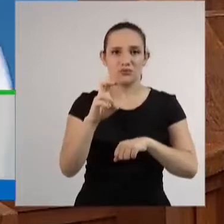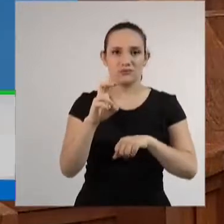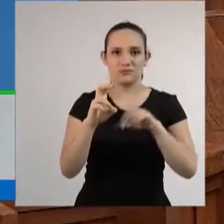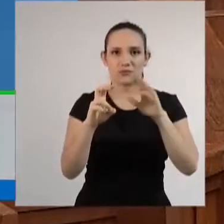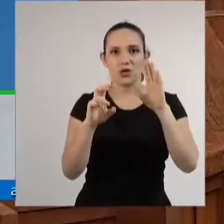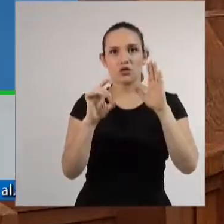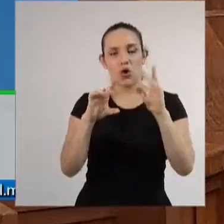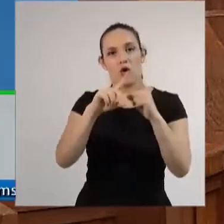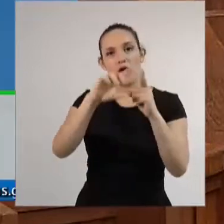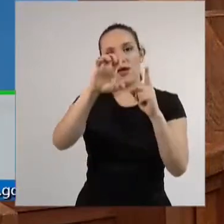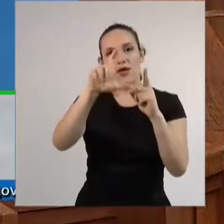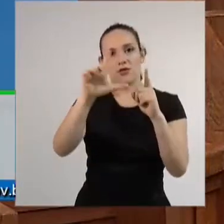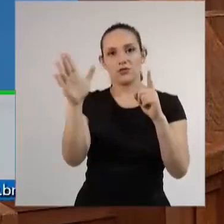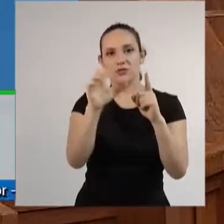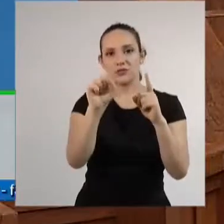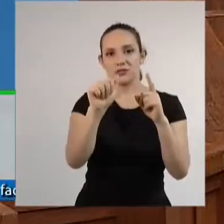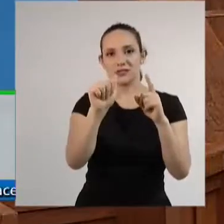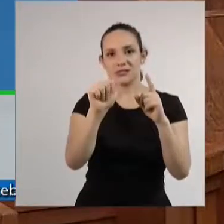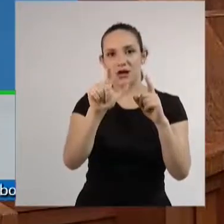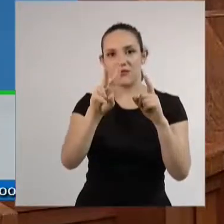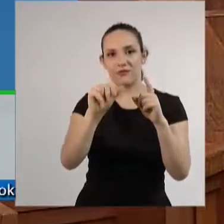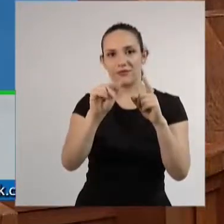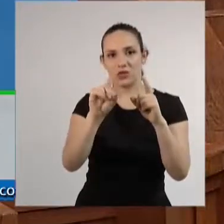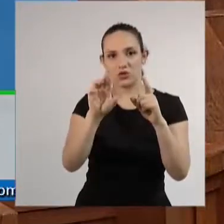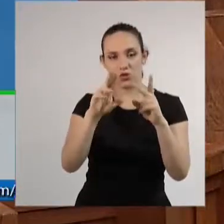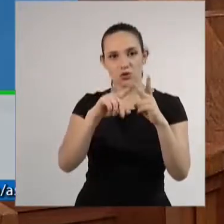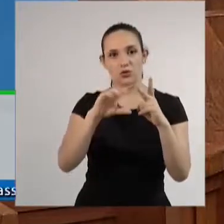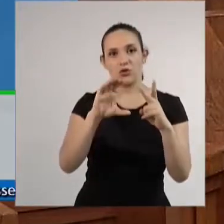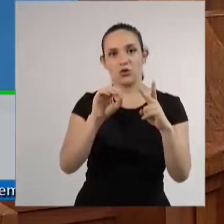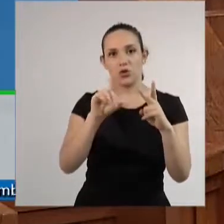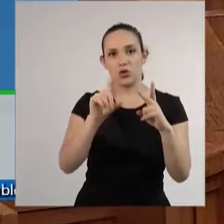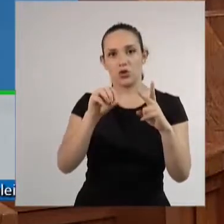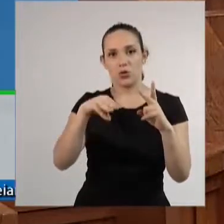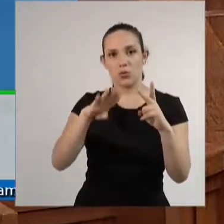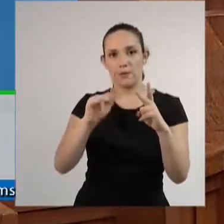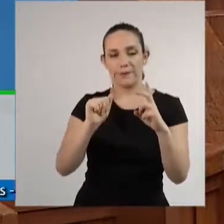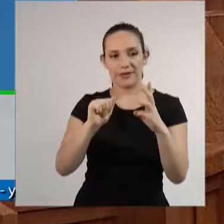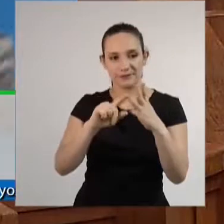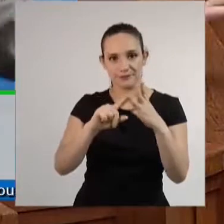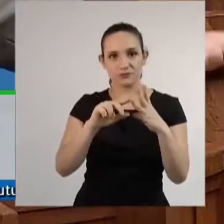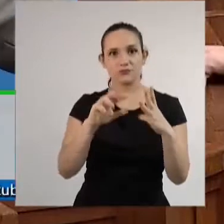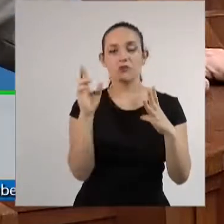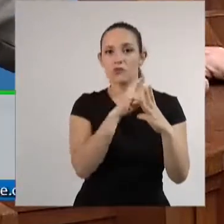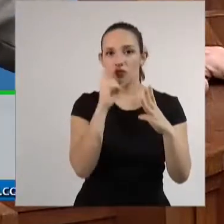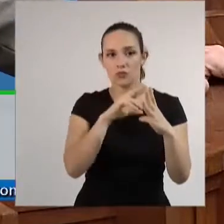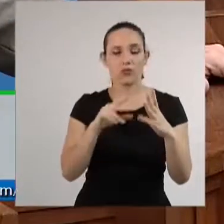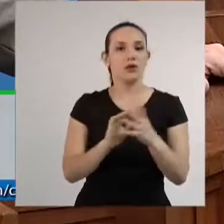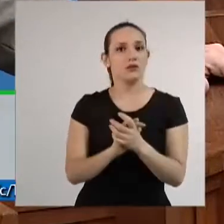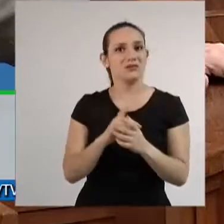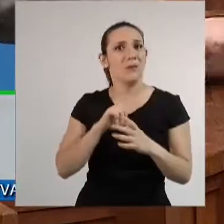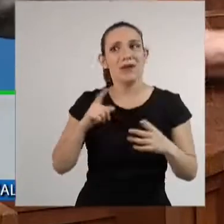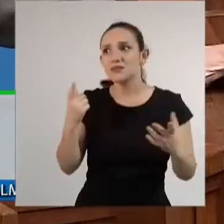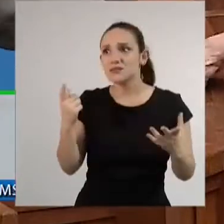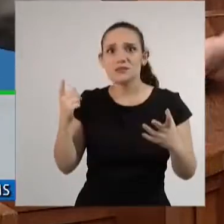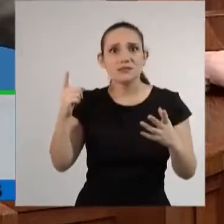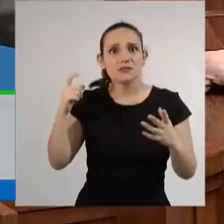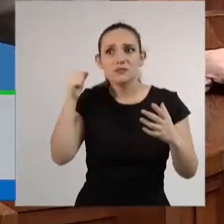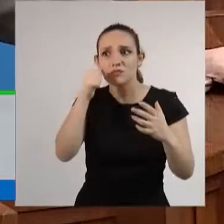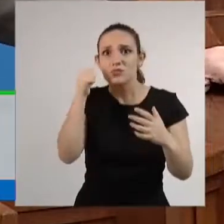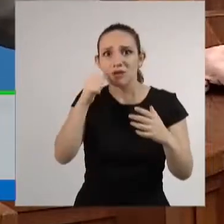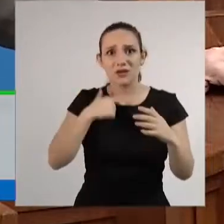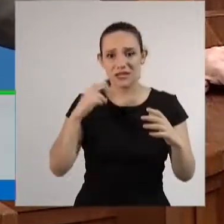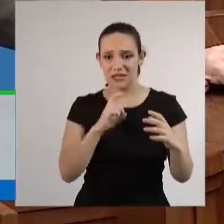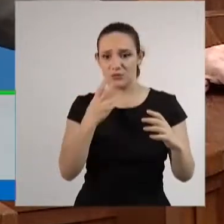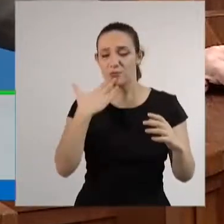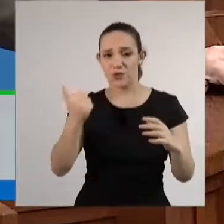Colômbia, Guatemala e Rússia. O assassinato de jovens no Brasil também tem cor. Segundo o mapa